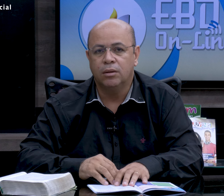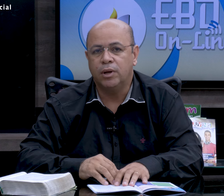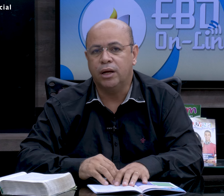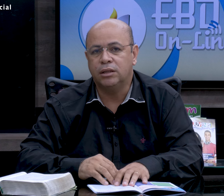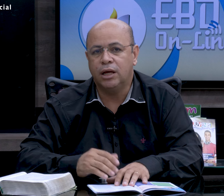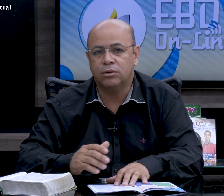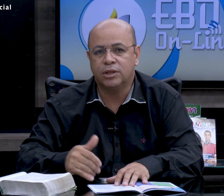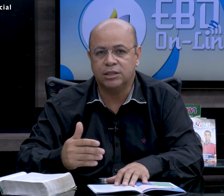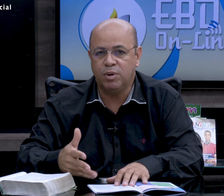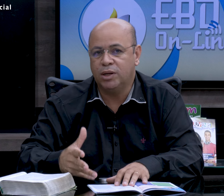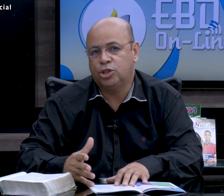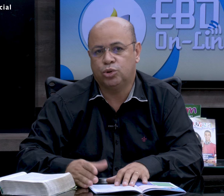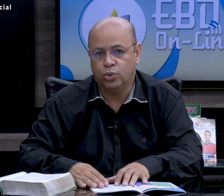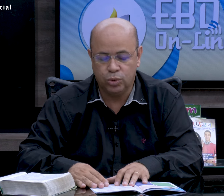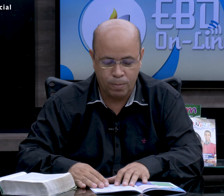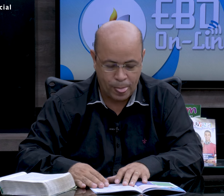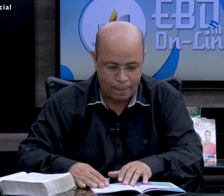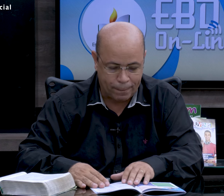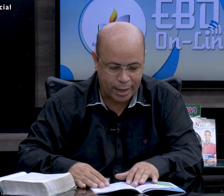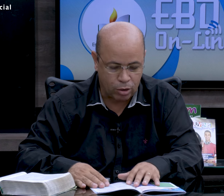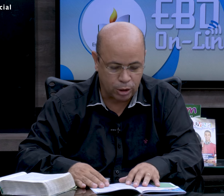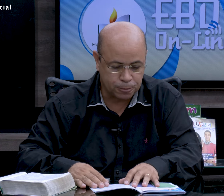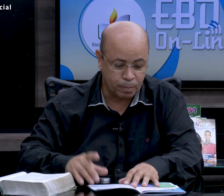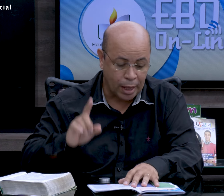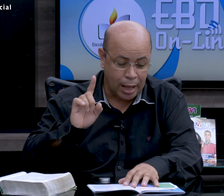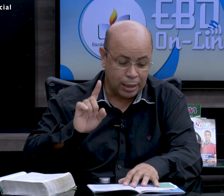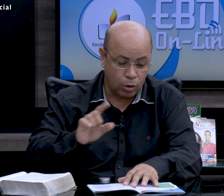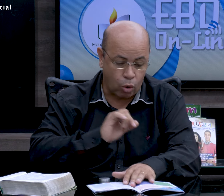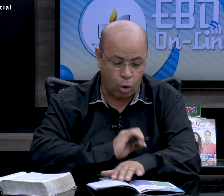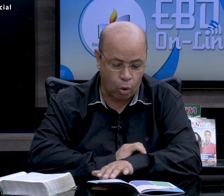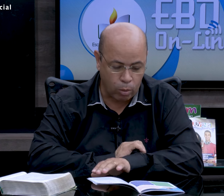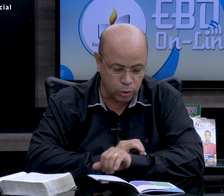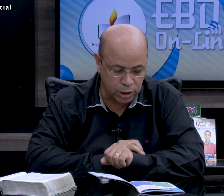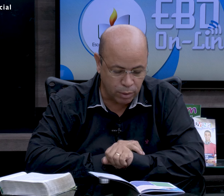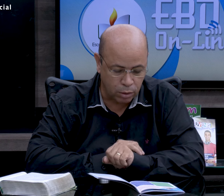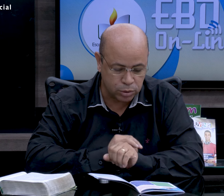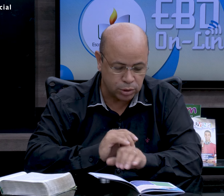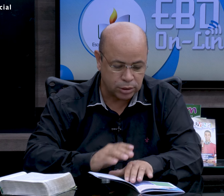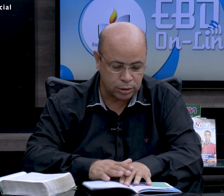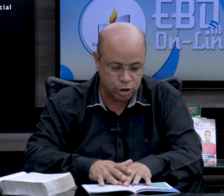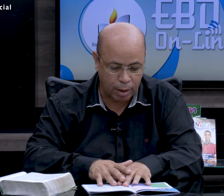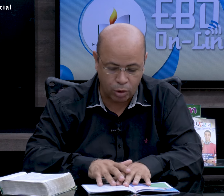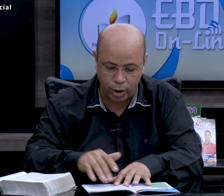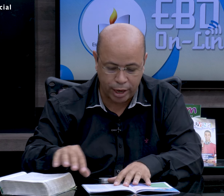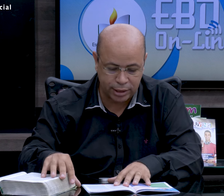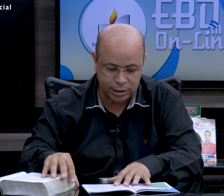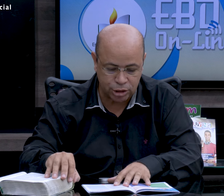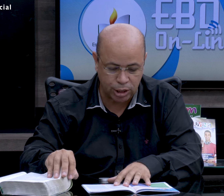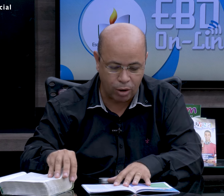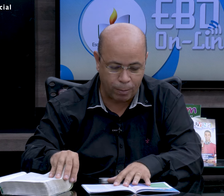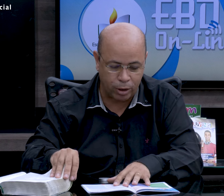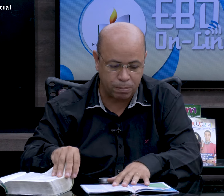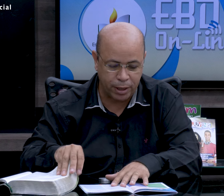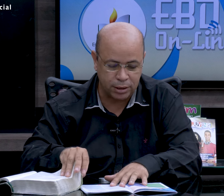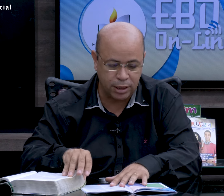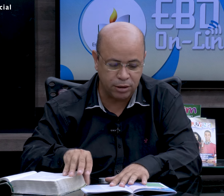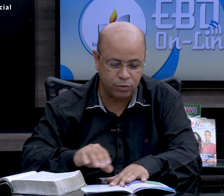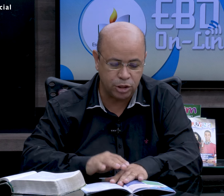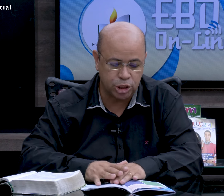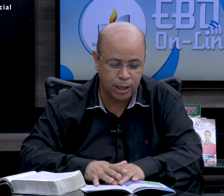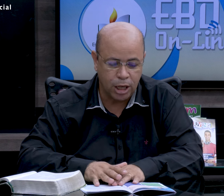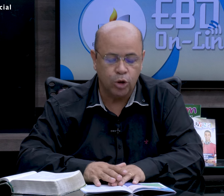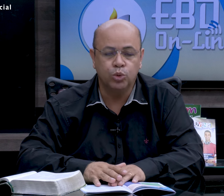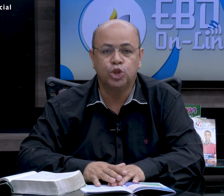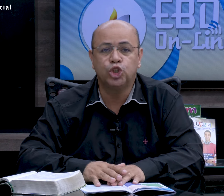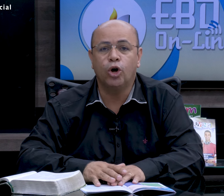eh dentro das bíblias de estudo para nós como os irmãos já me conhecem a gente não pode perder